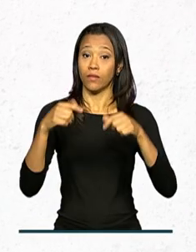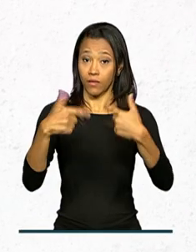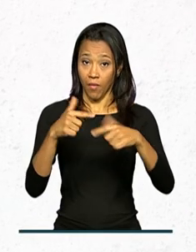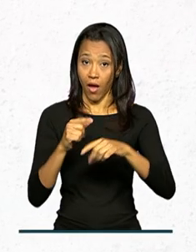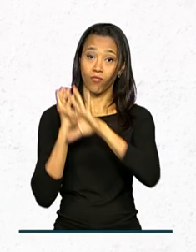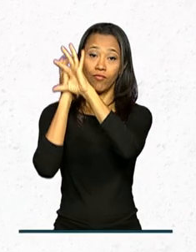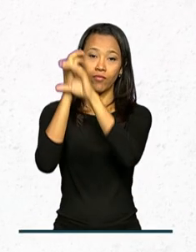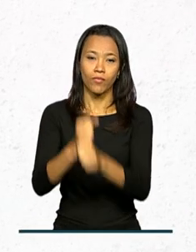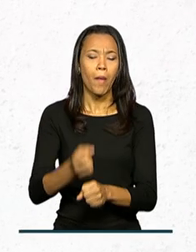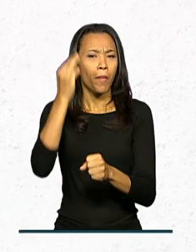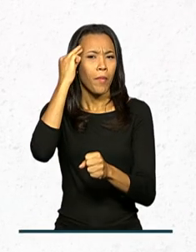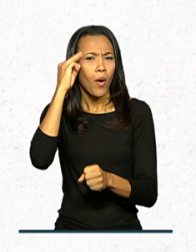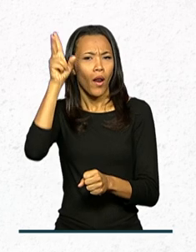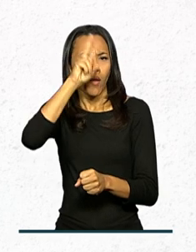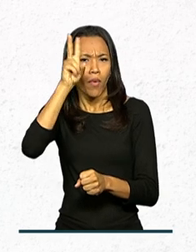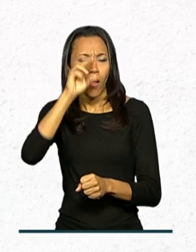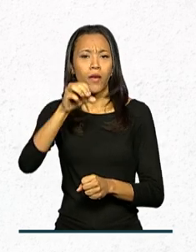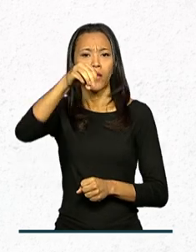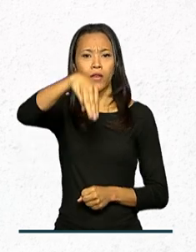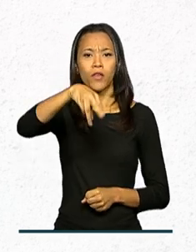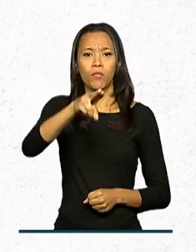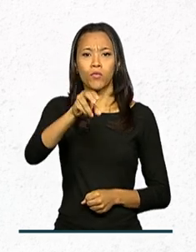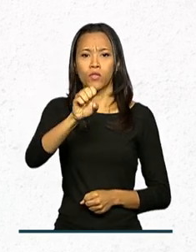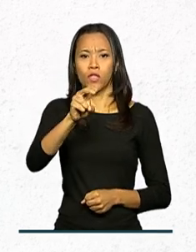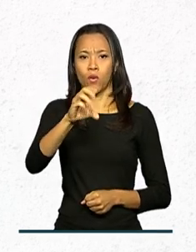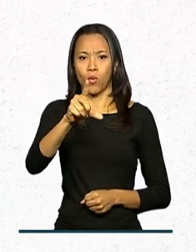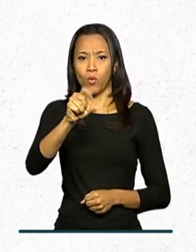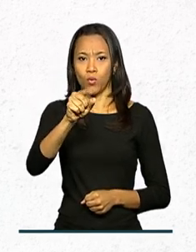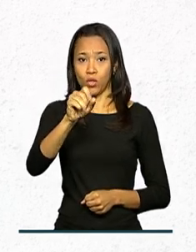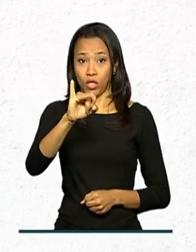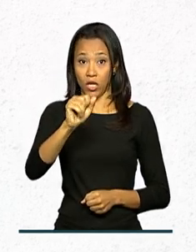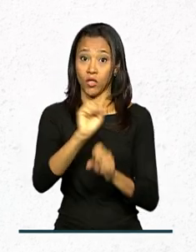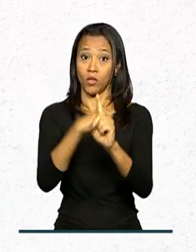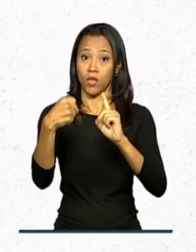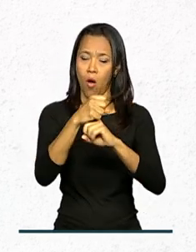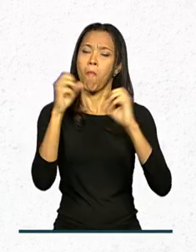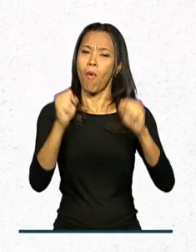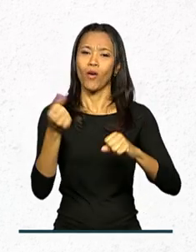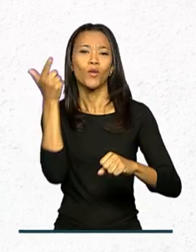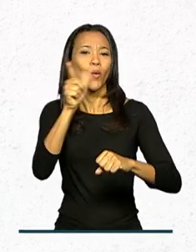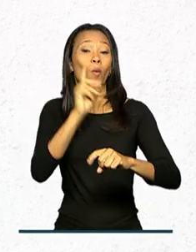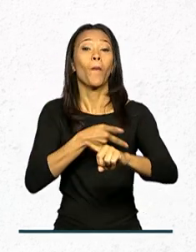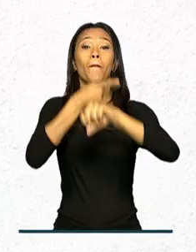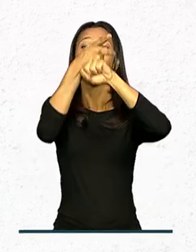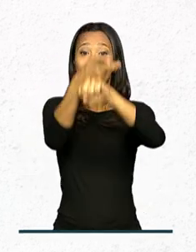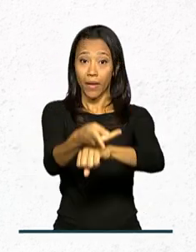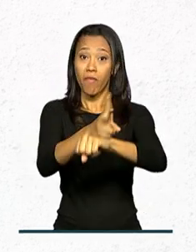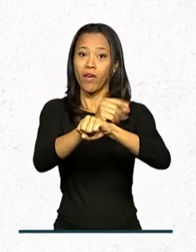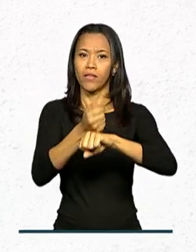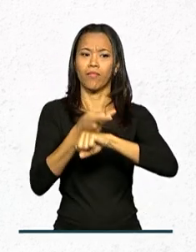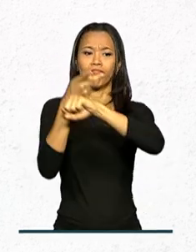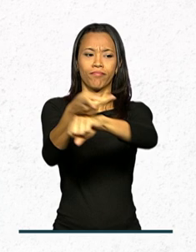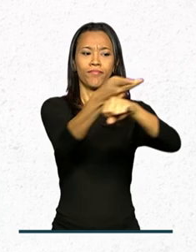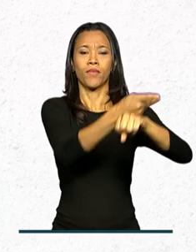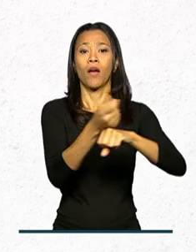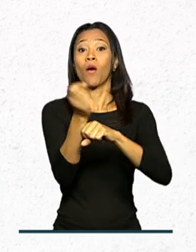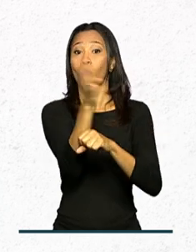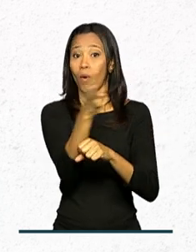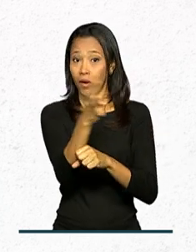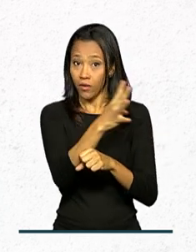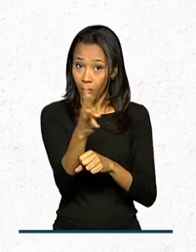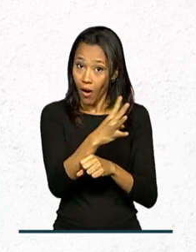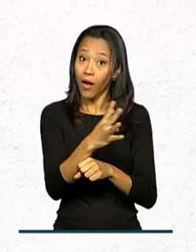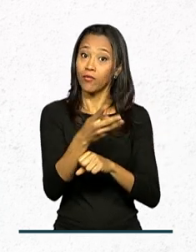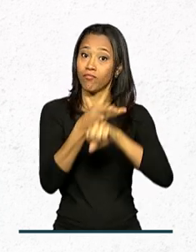Iniciativas de memória e museologia social podem concorrer ao Prêmio Pontos de Memória. Serão premiadas 44 ações em